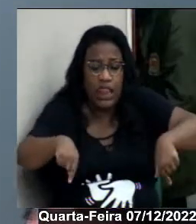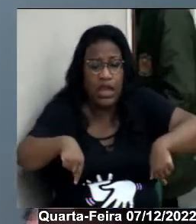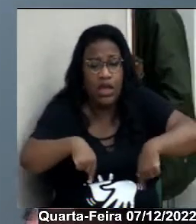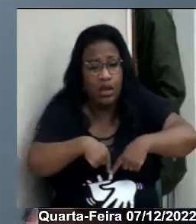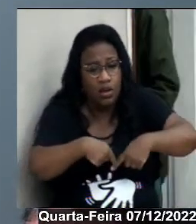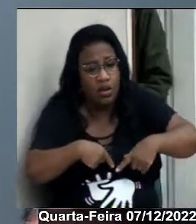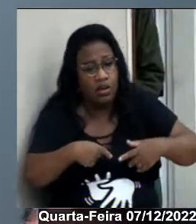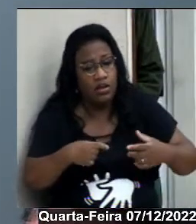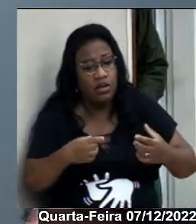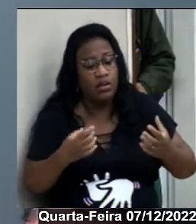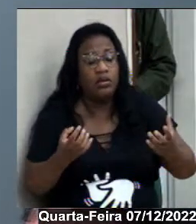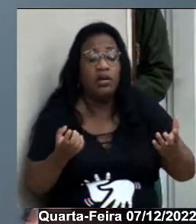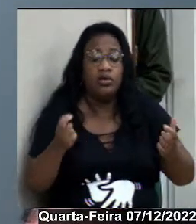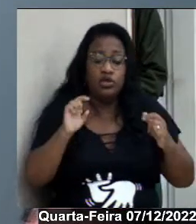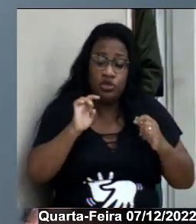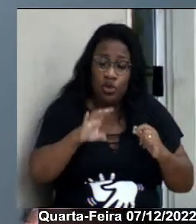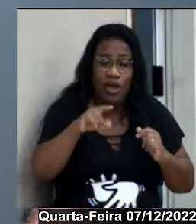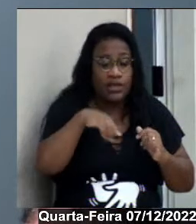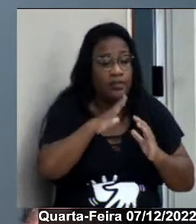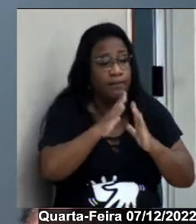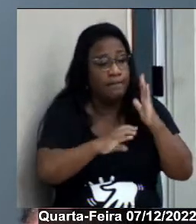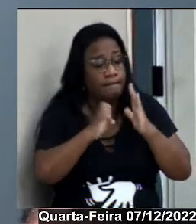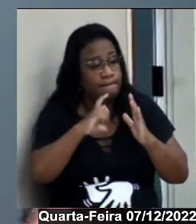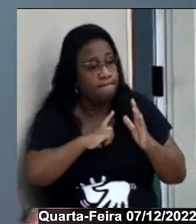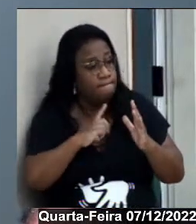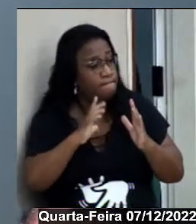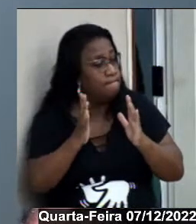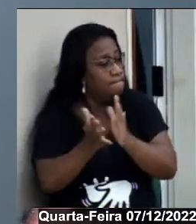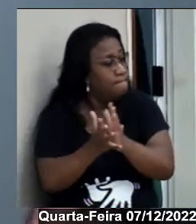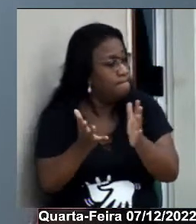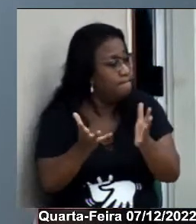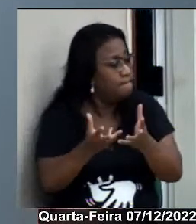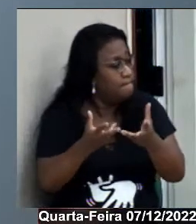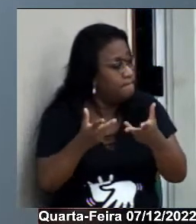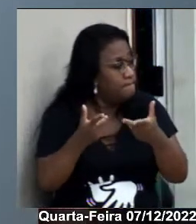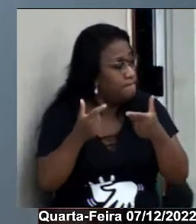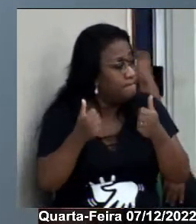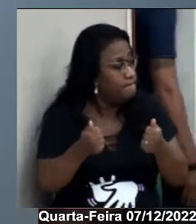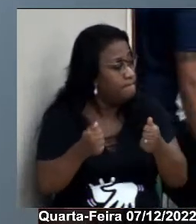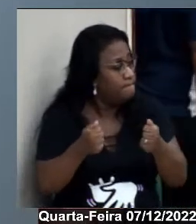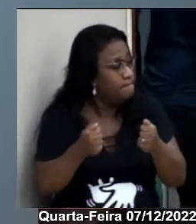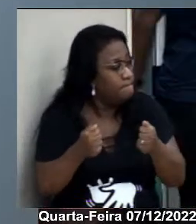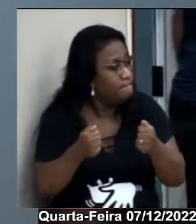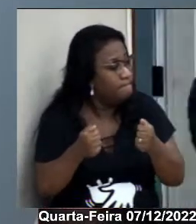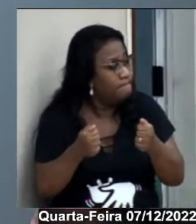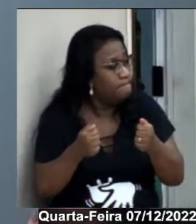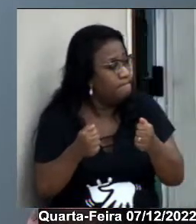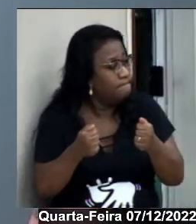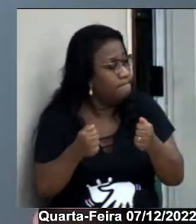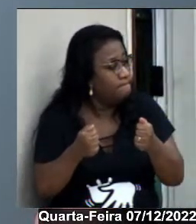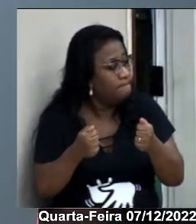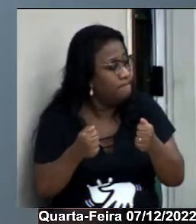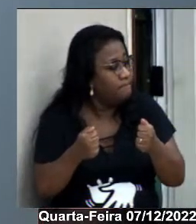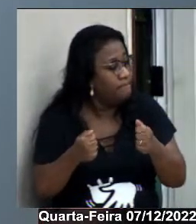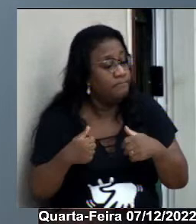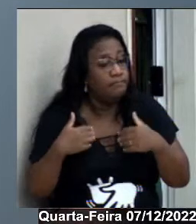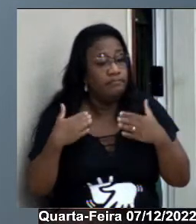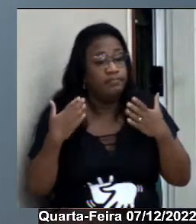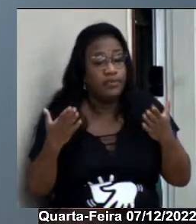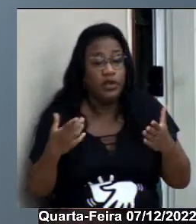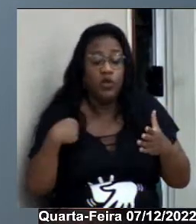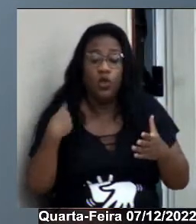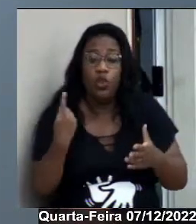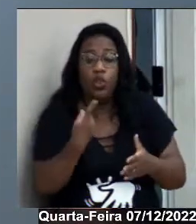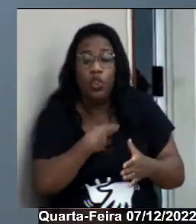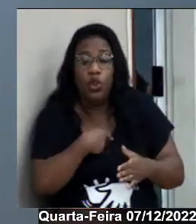habitantes. Ninguém tem, só o Embu das Artes. Então, nós temos que aproveitar isso, é lá no Jardim Independência. Então,